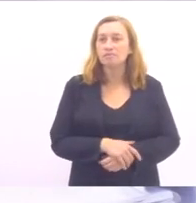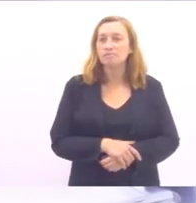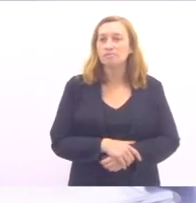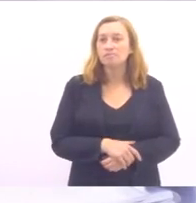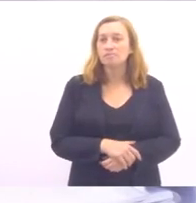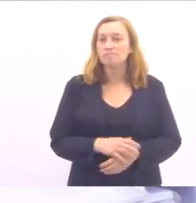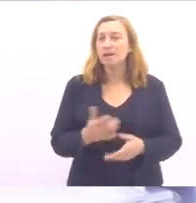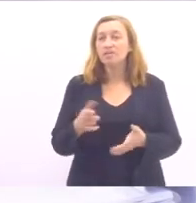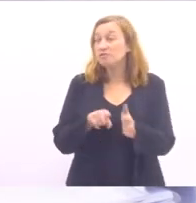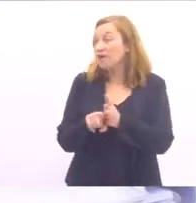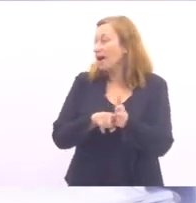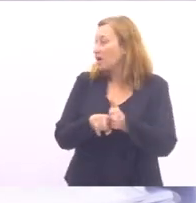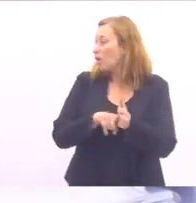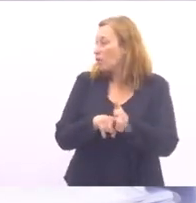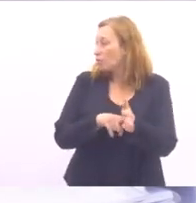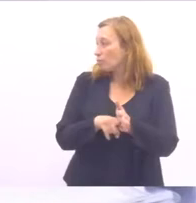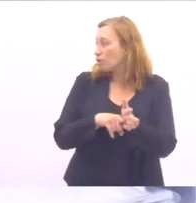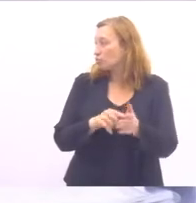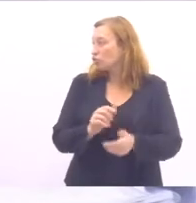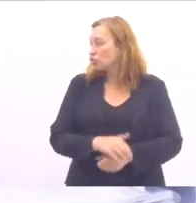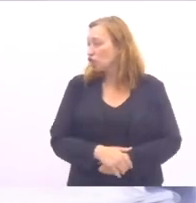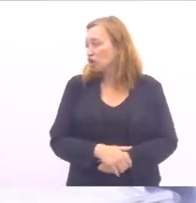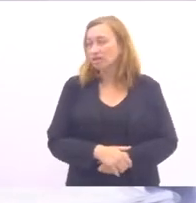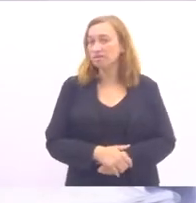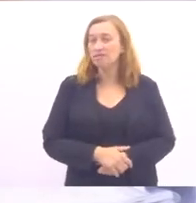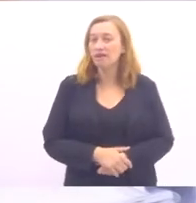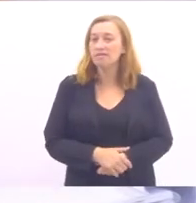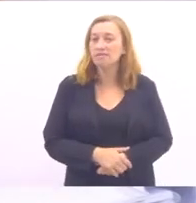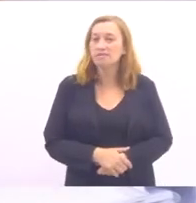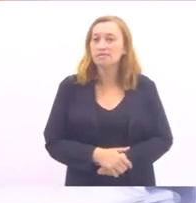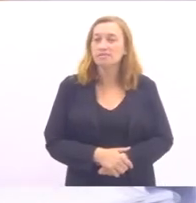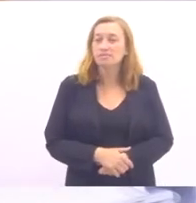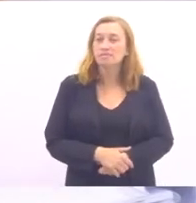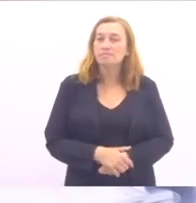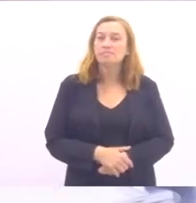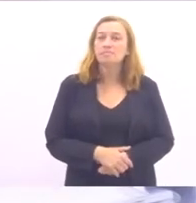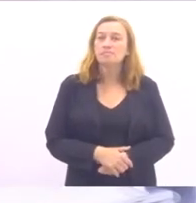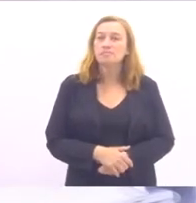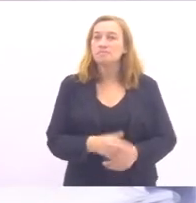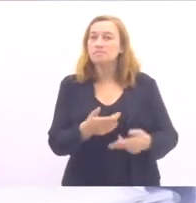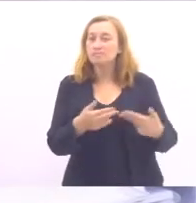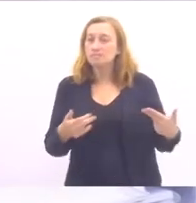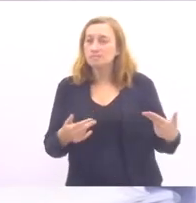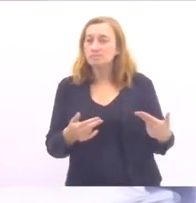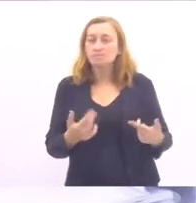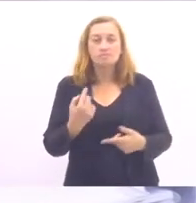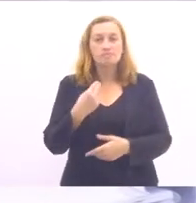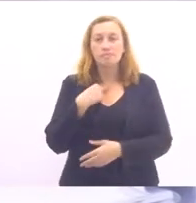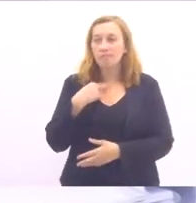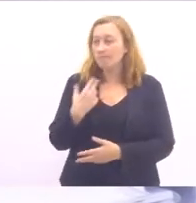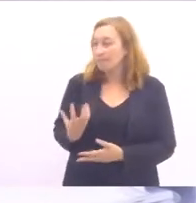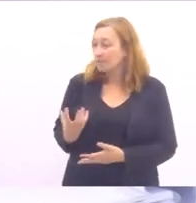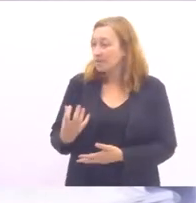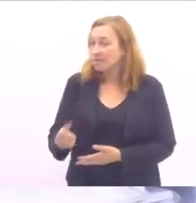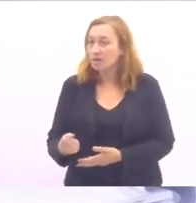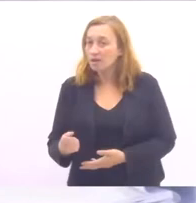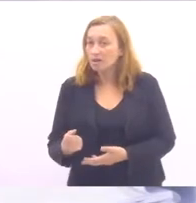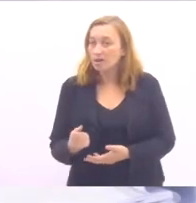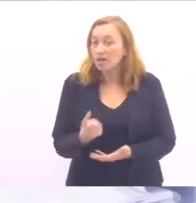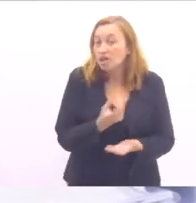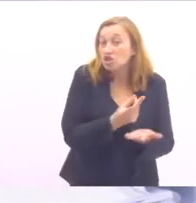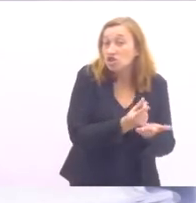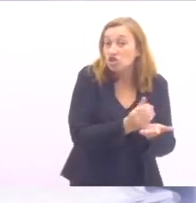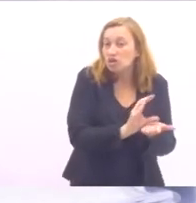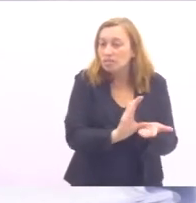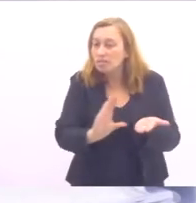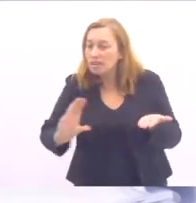licenciar, fiscalizar. A CEA não é administradora desse tipo de coisa. Nem pode receber recurso para repassar